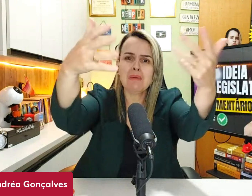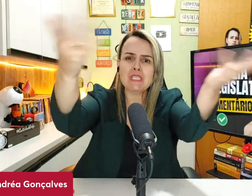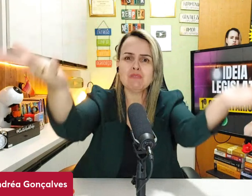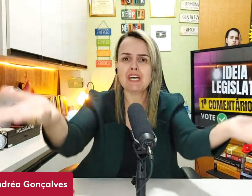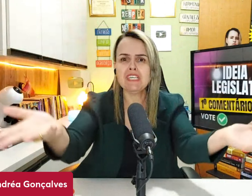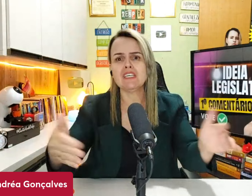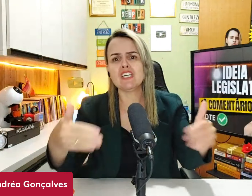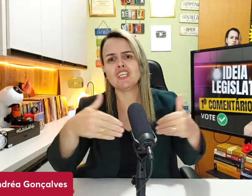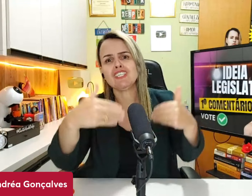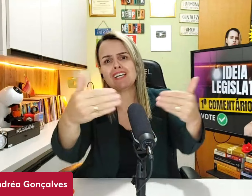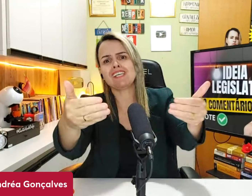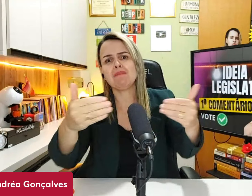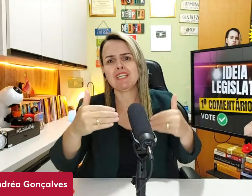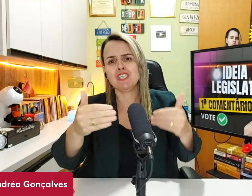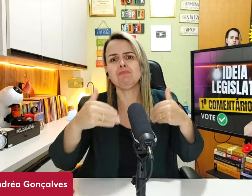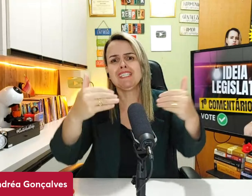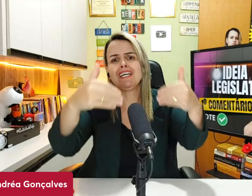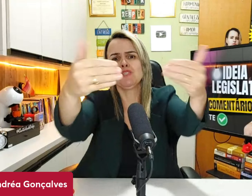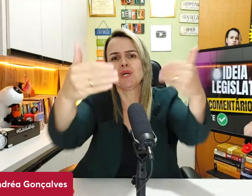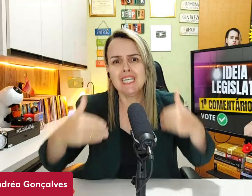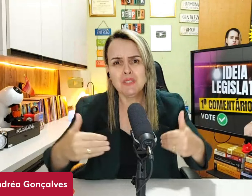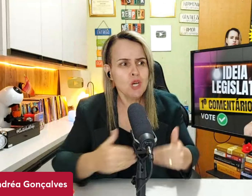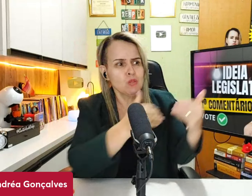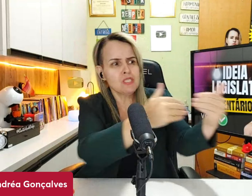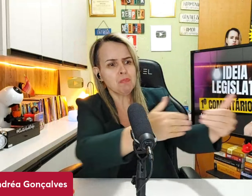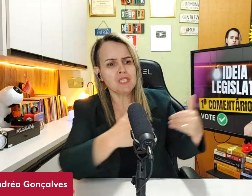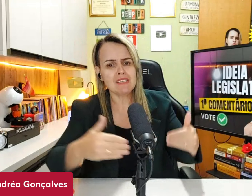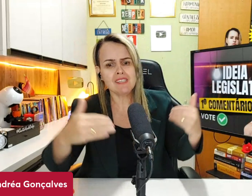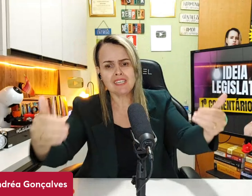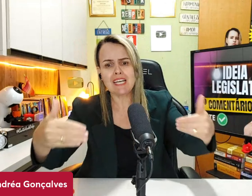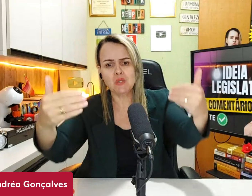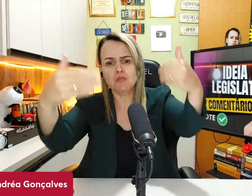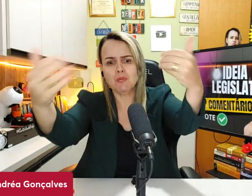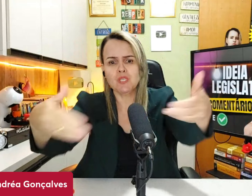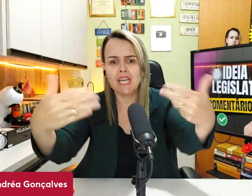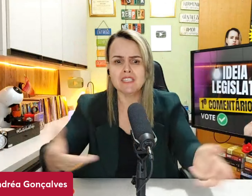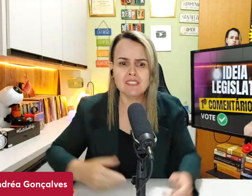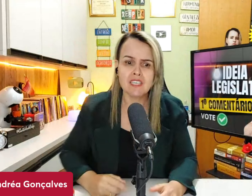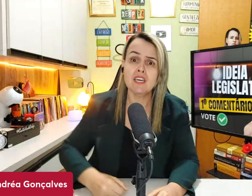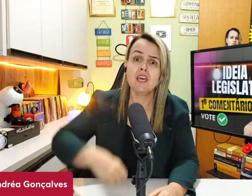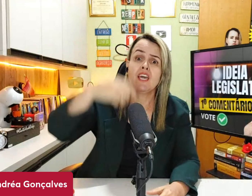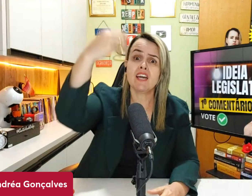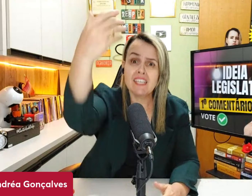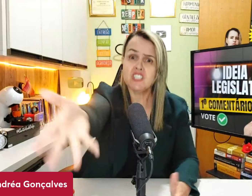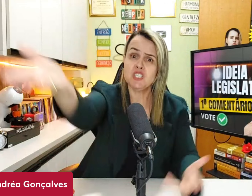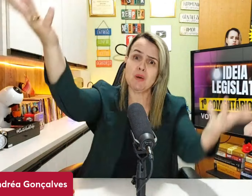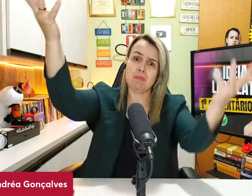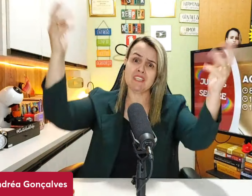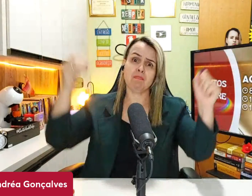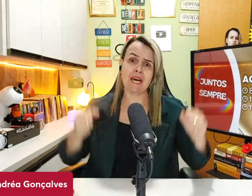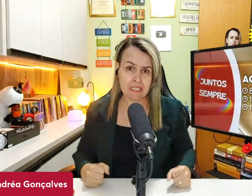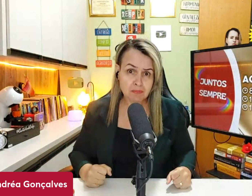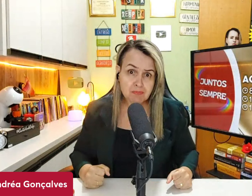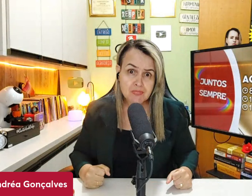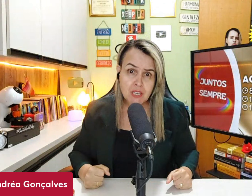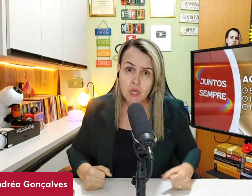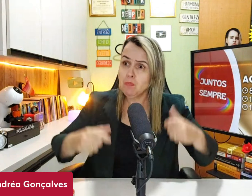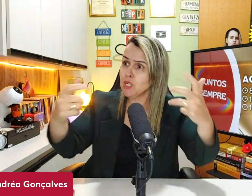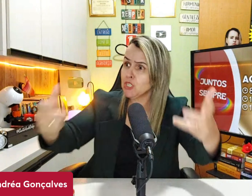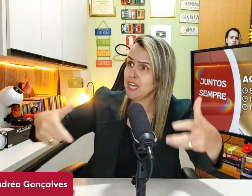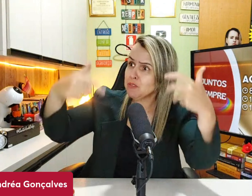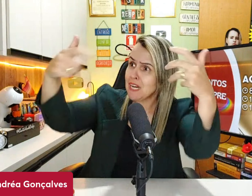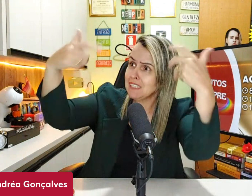toda aquela patifaria que a gente já sabe aqui de manda caducan com os deputados e senadores bolsonaristas aqui que a cada dia um a presepada